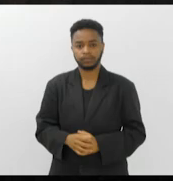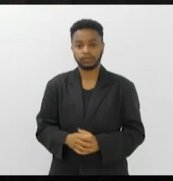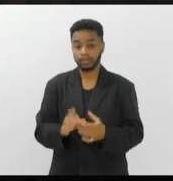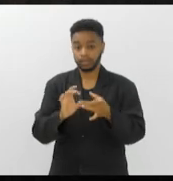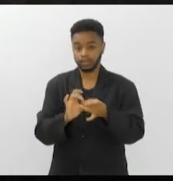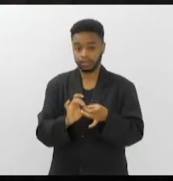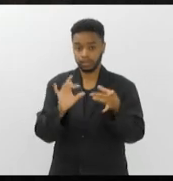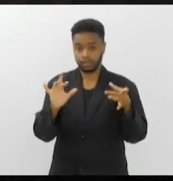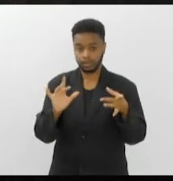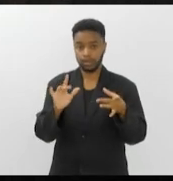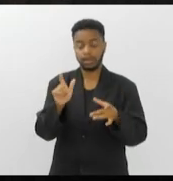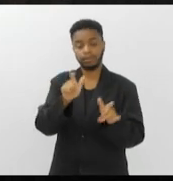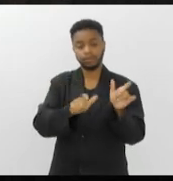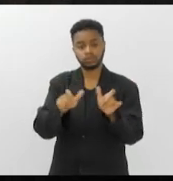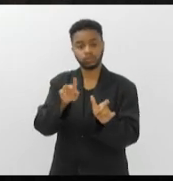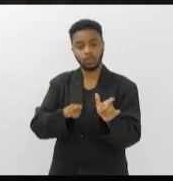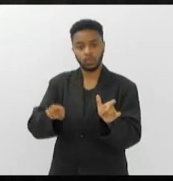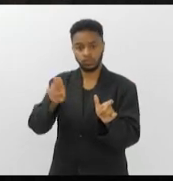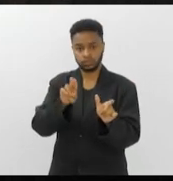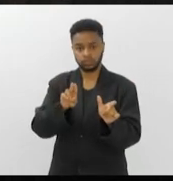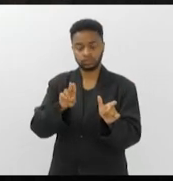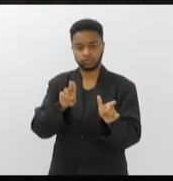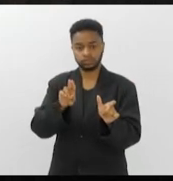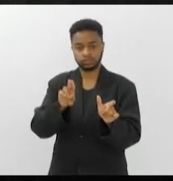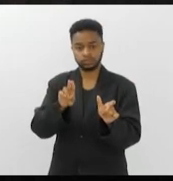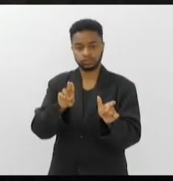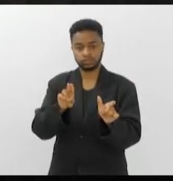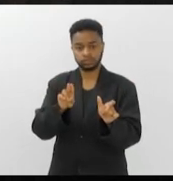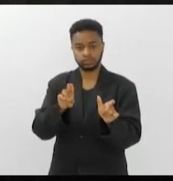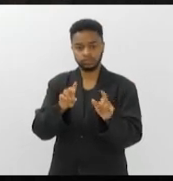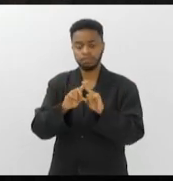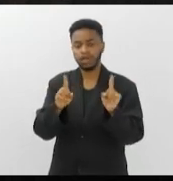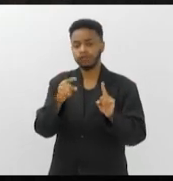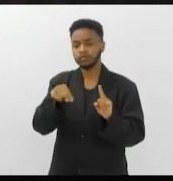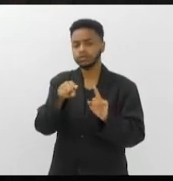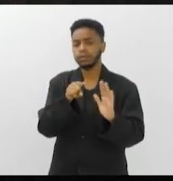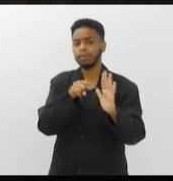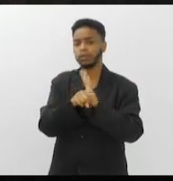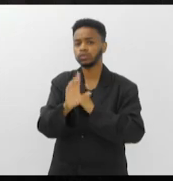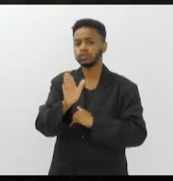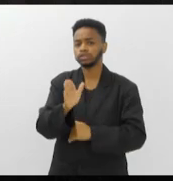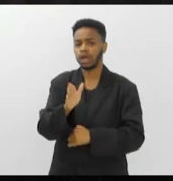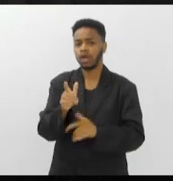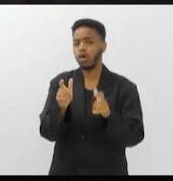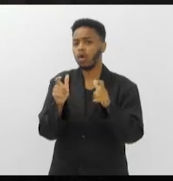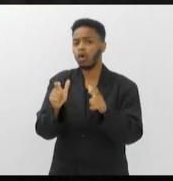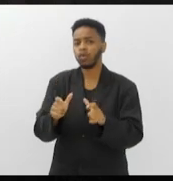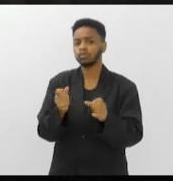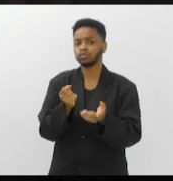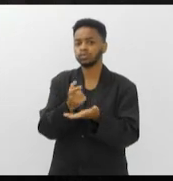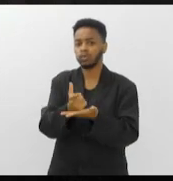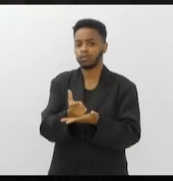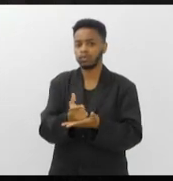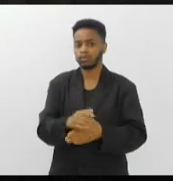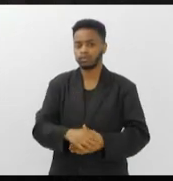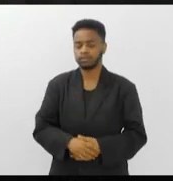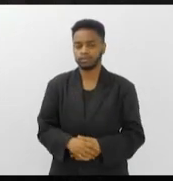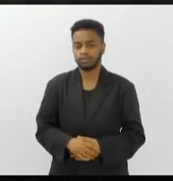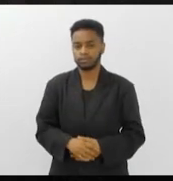libera para o usuário para ele usar. Mas vocês já fizeram a pergunta aonde que vai ser comprada essa